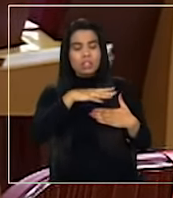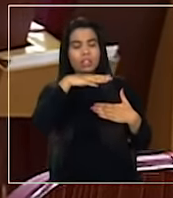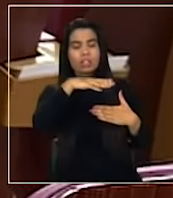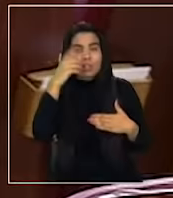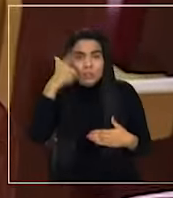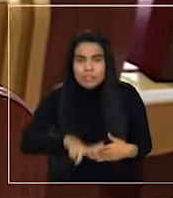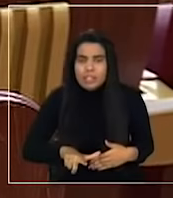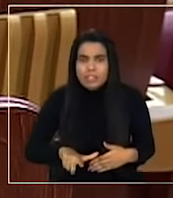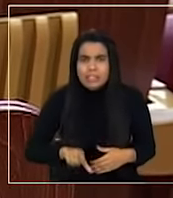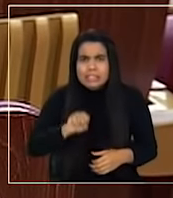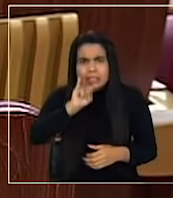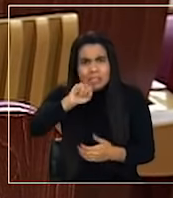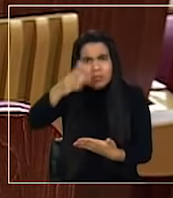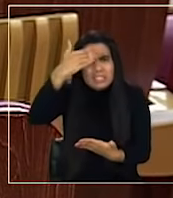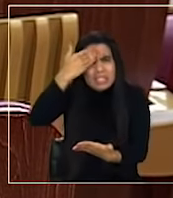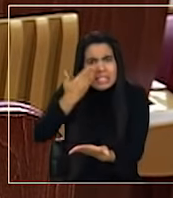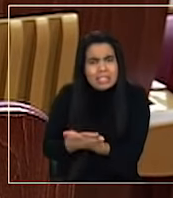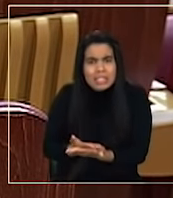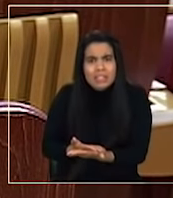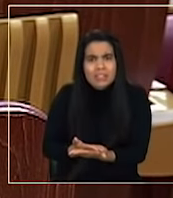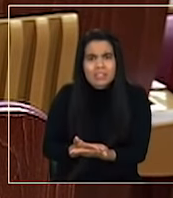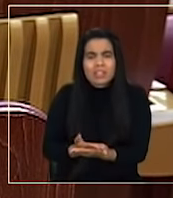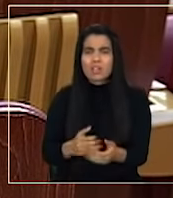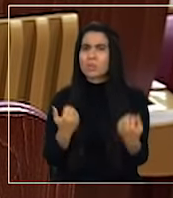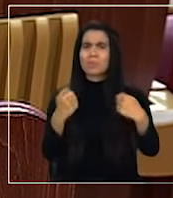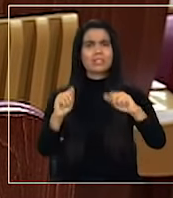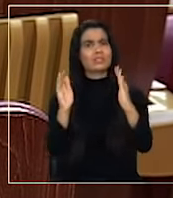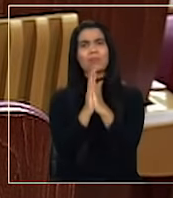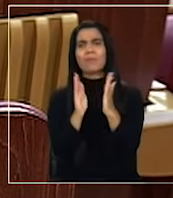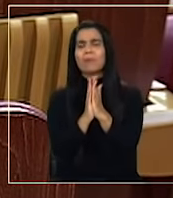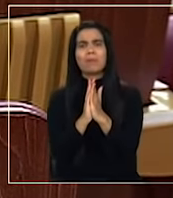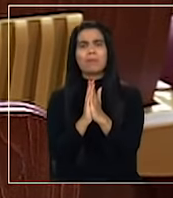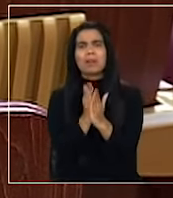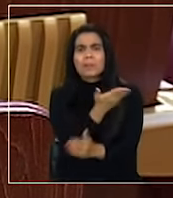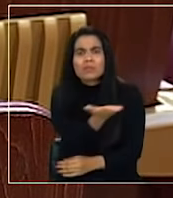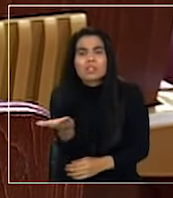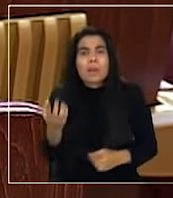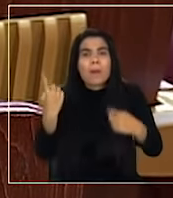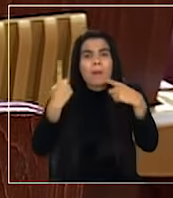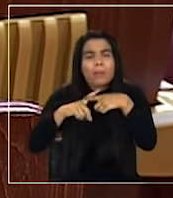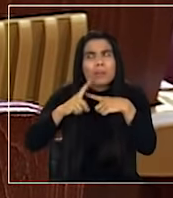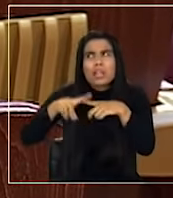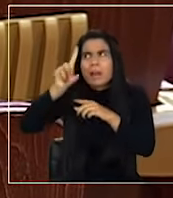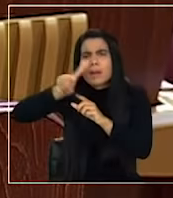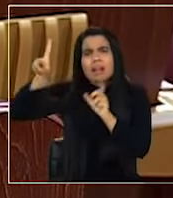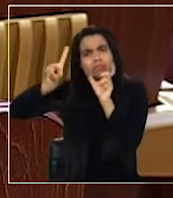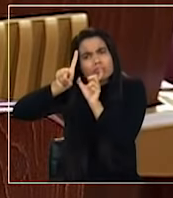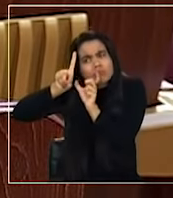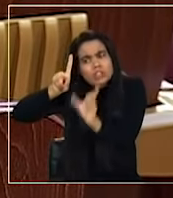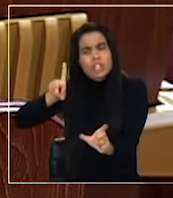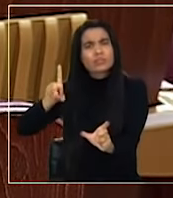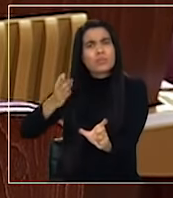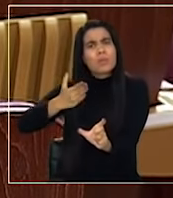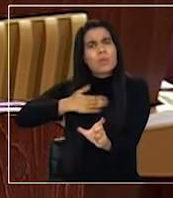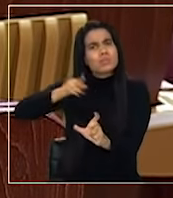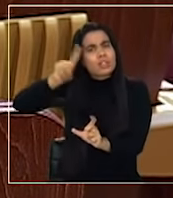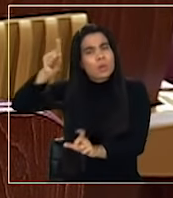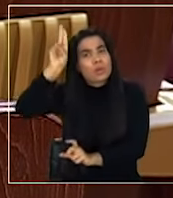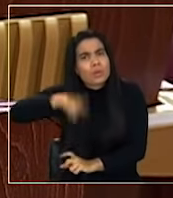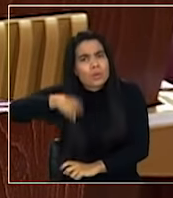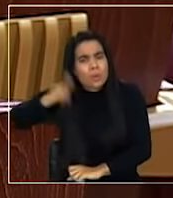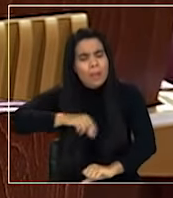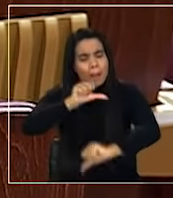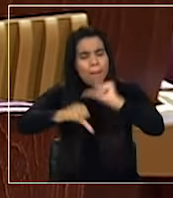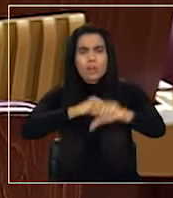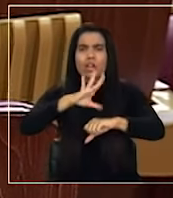nem ser daqui a pouquinho, eu não preciso orar por você não, porque a palavra do meu Deus que não muda,